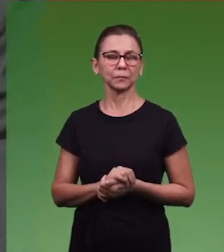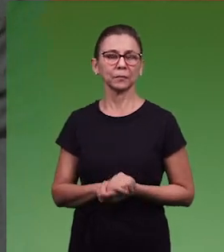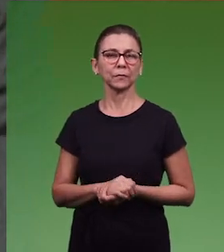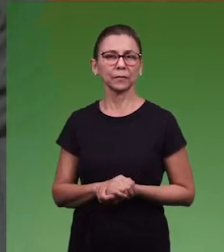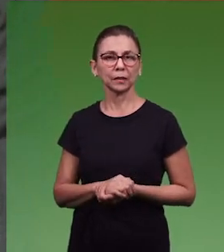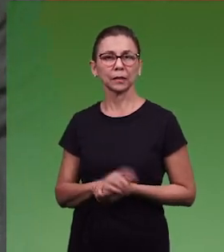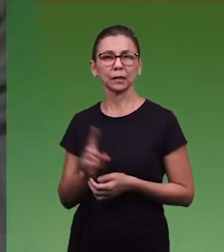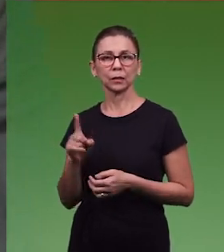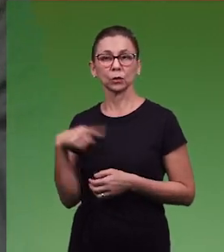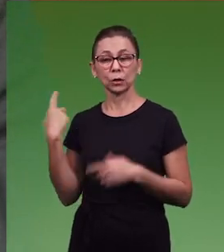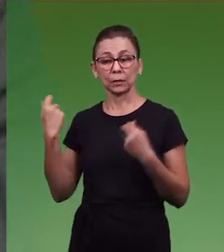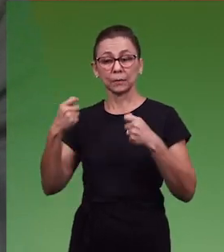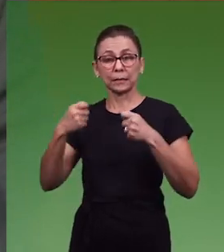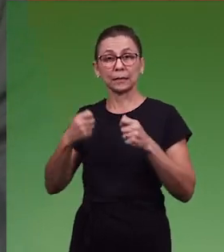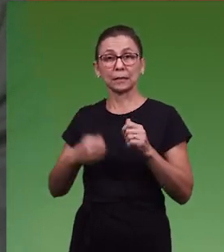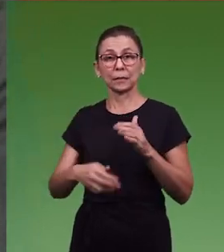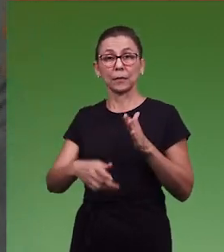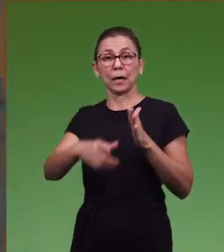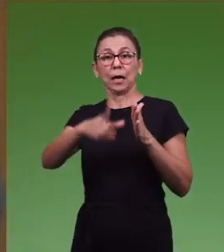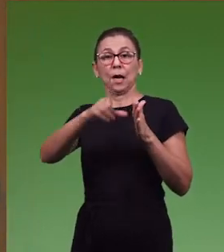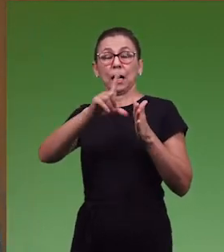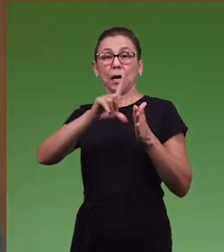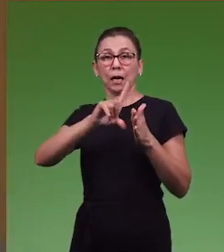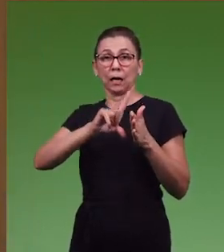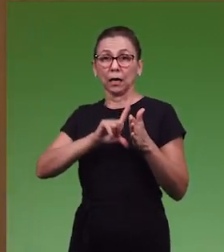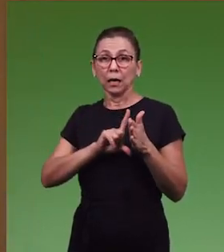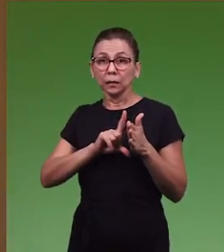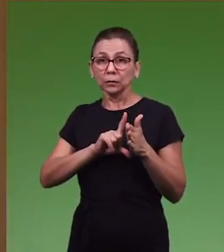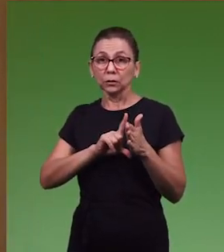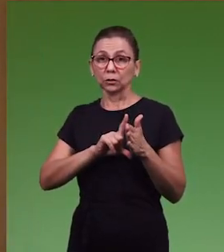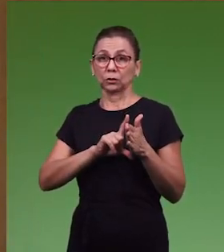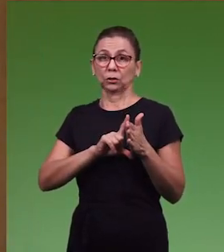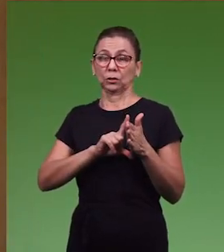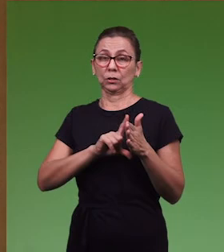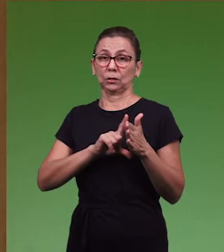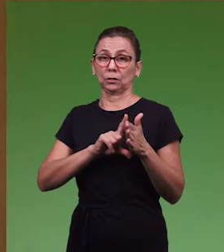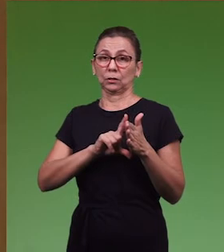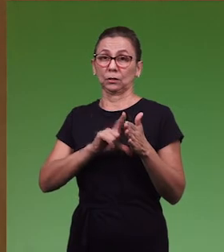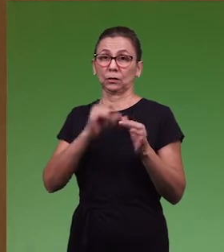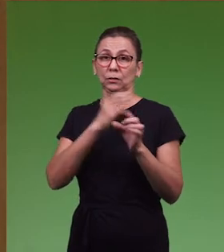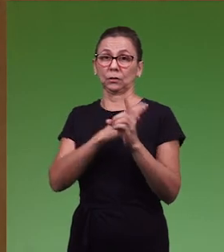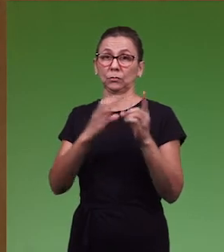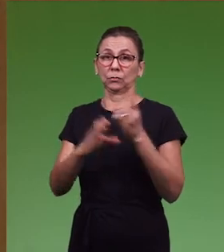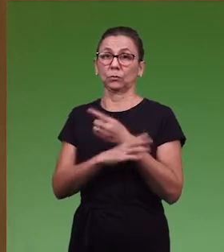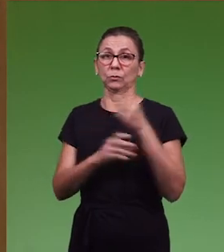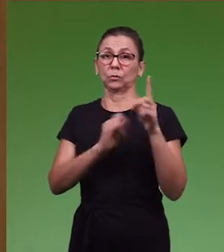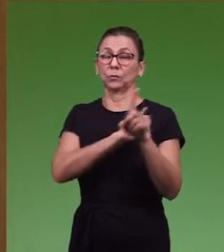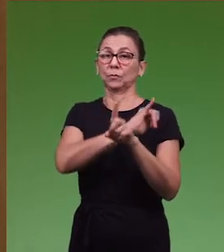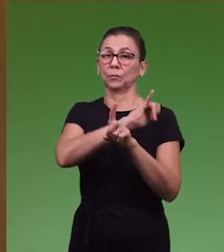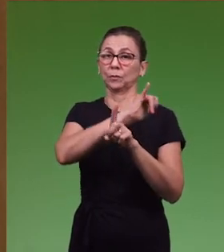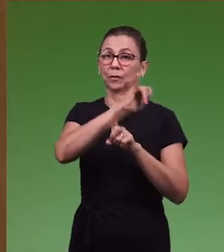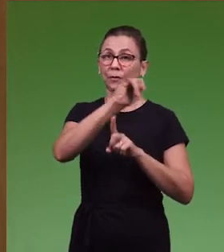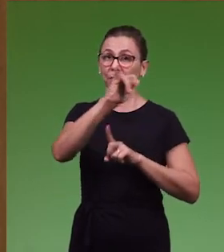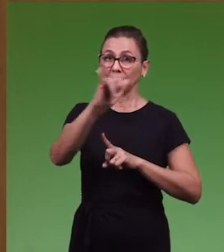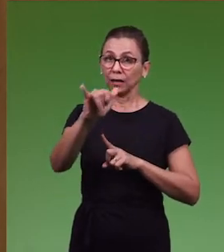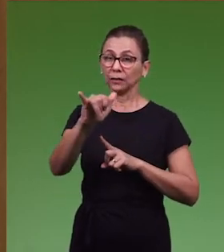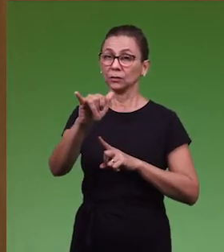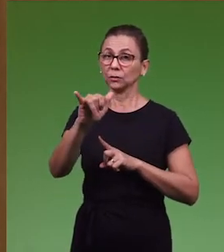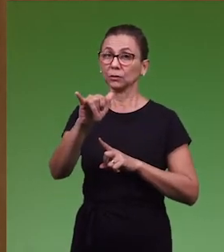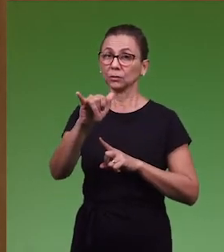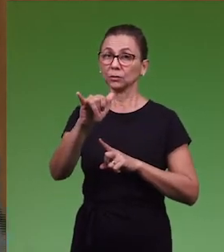precisa buscar antes ao Senhor. Quando ela chega na reunião do culto profético, que é a outra fase, a reunião do culto